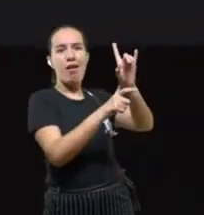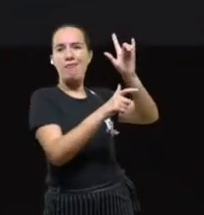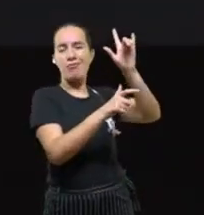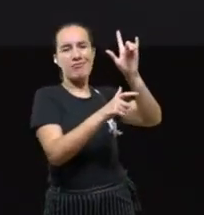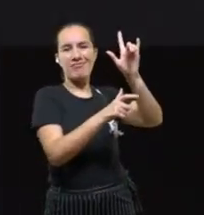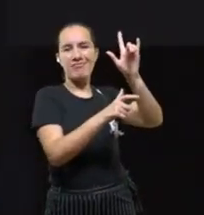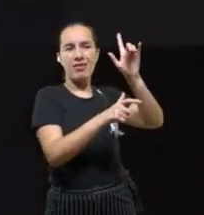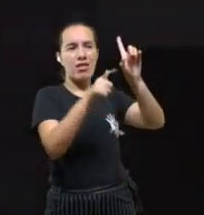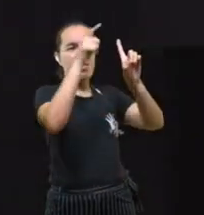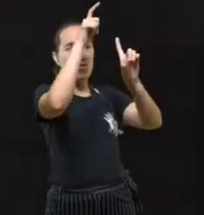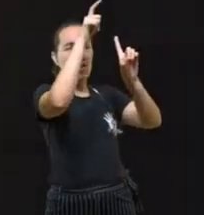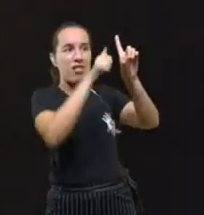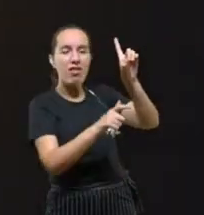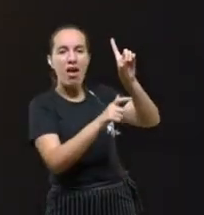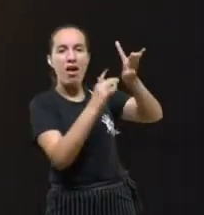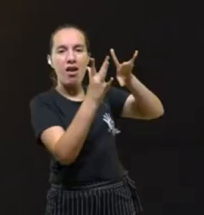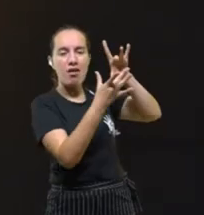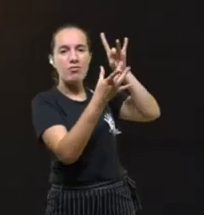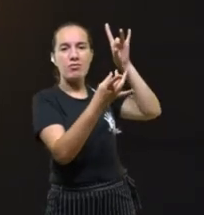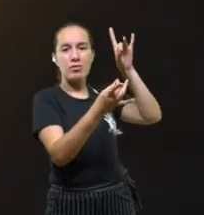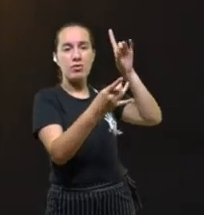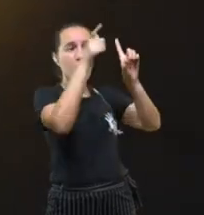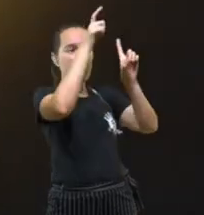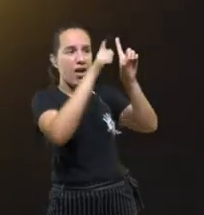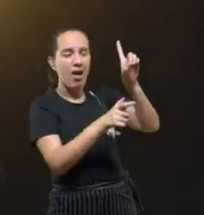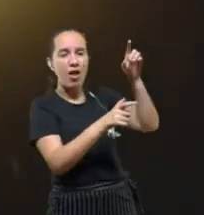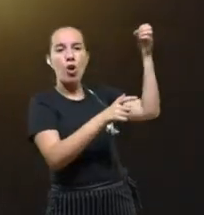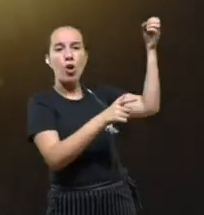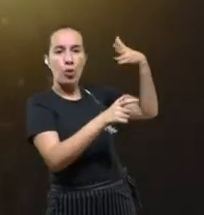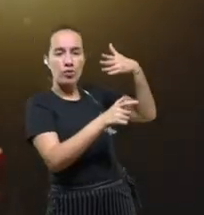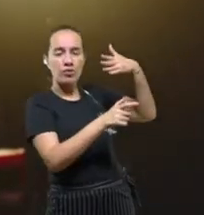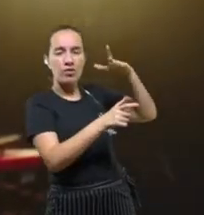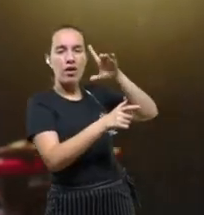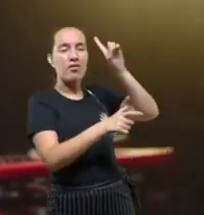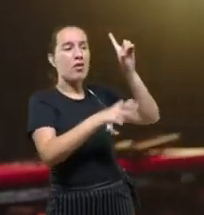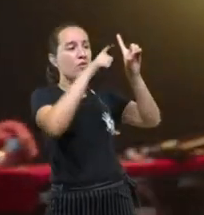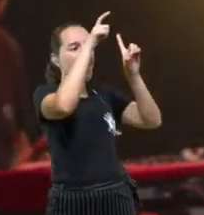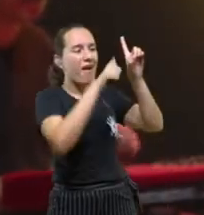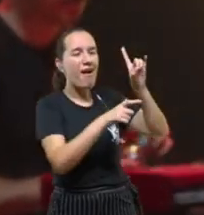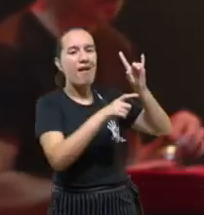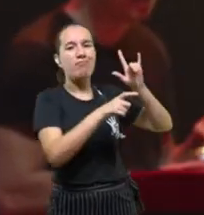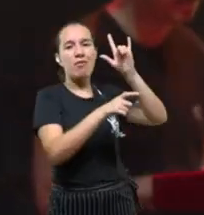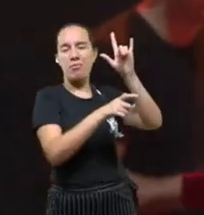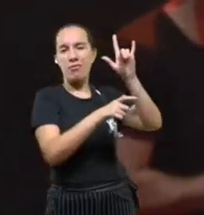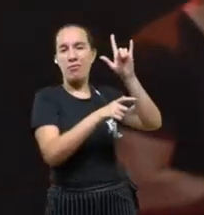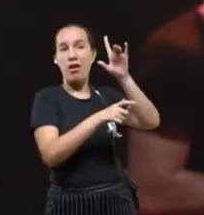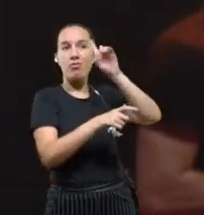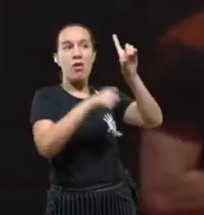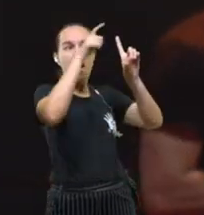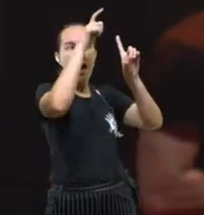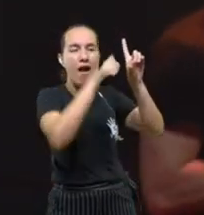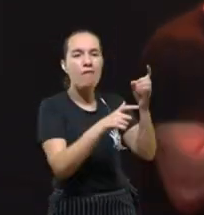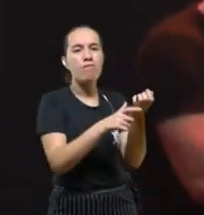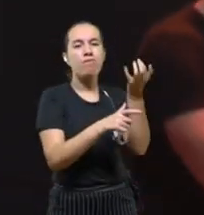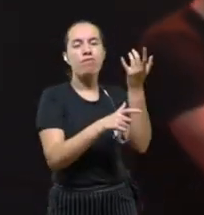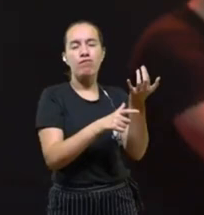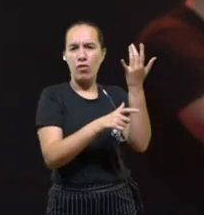Espírito, Deus é luz, Deus é o amor e Deus é um fogo